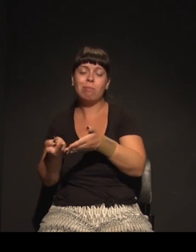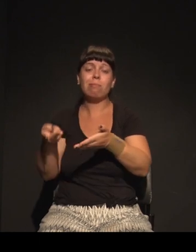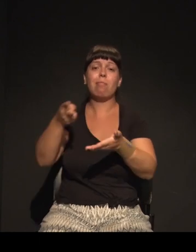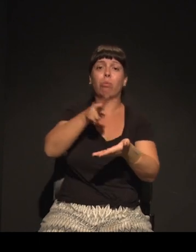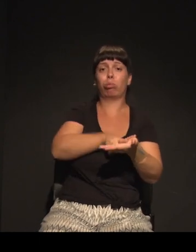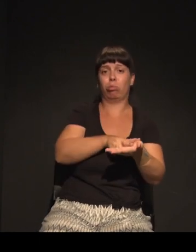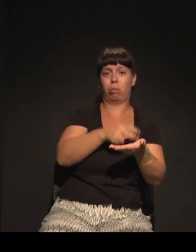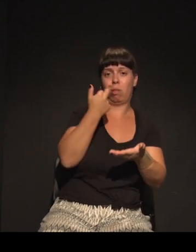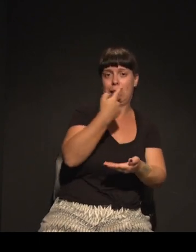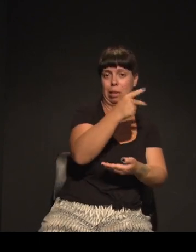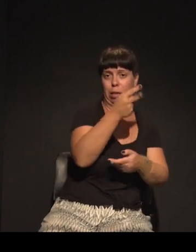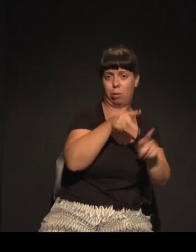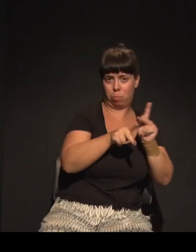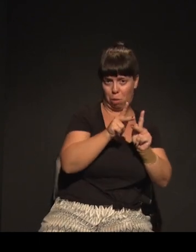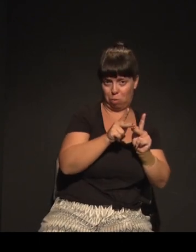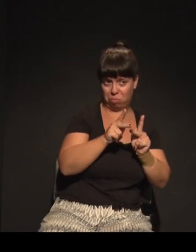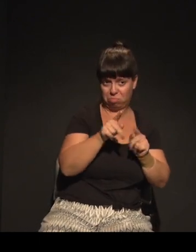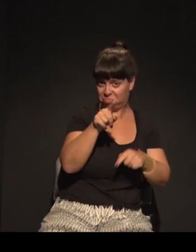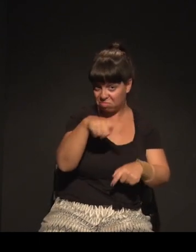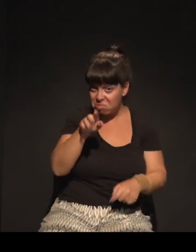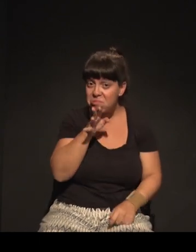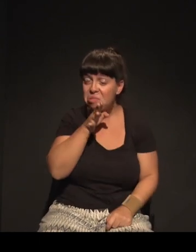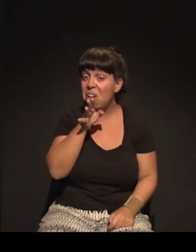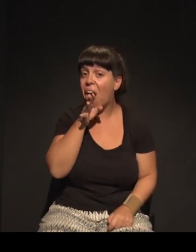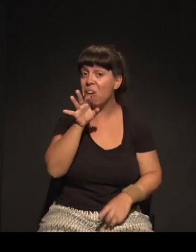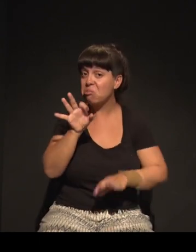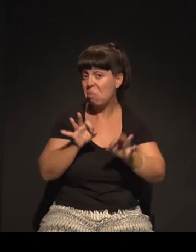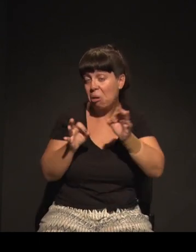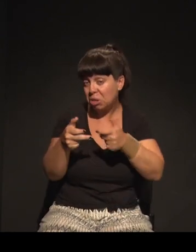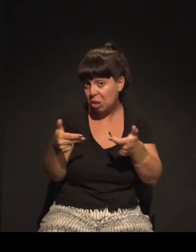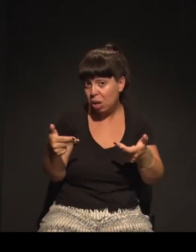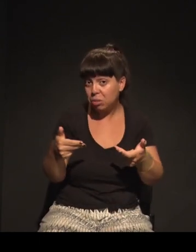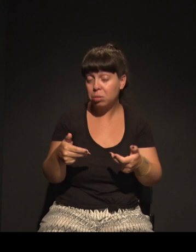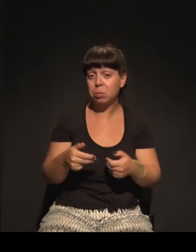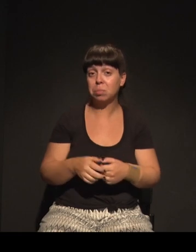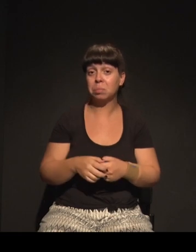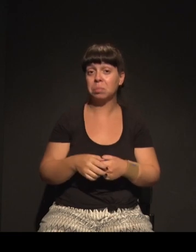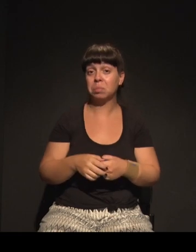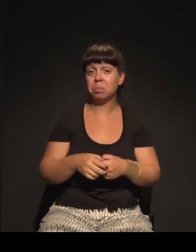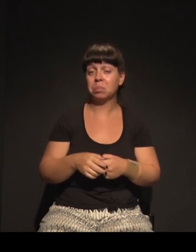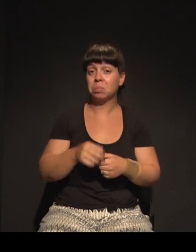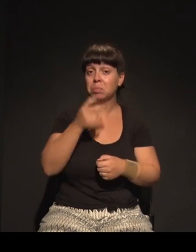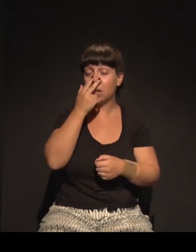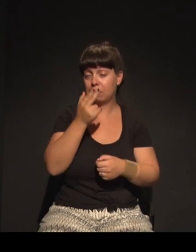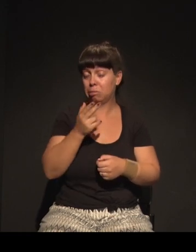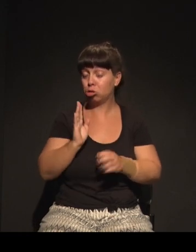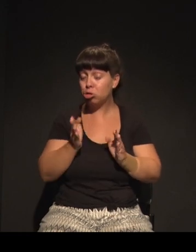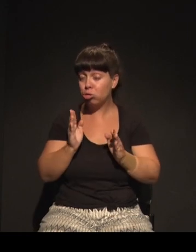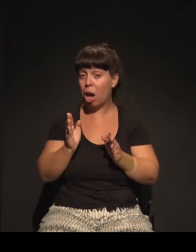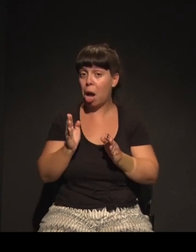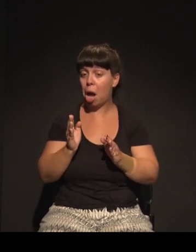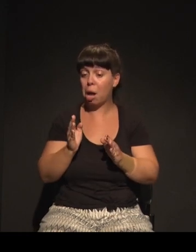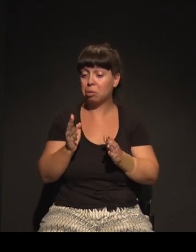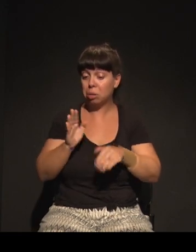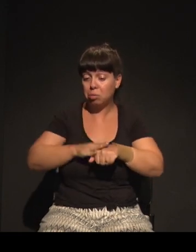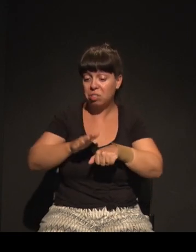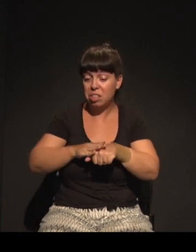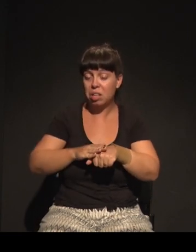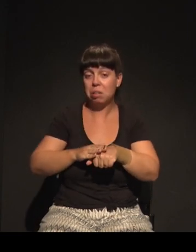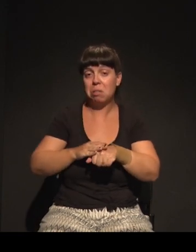por exemplo seja conhece alguma iniciativa que estejam acontecendo seja por parte